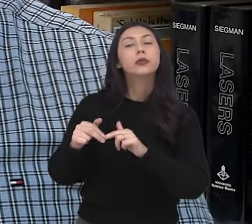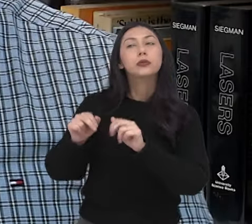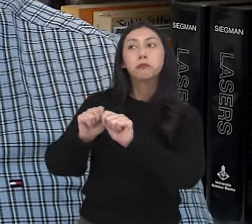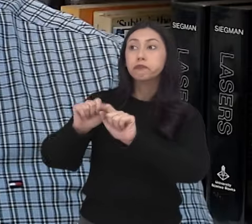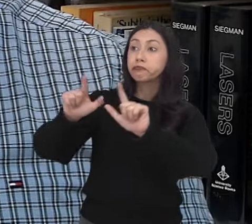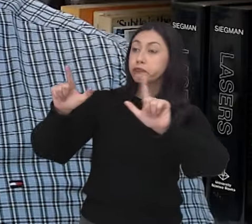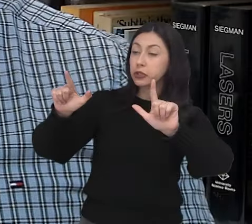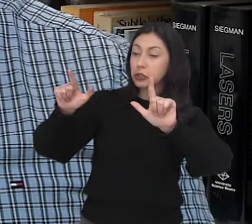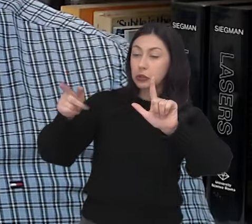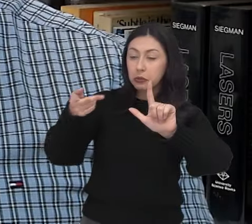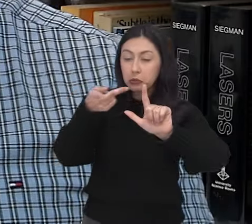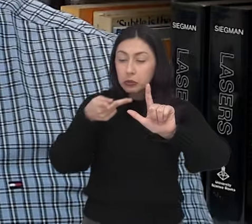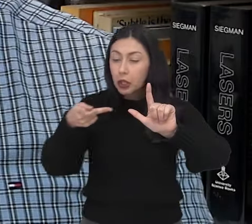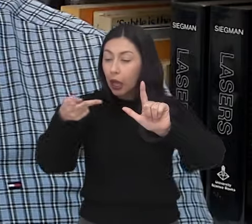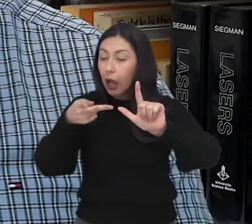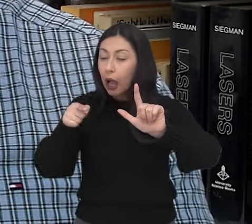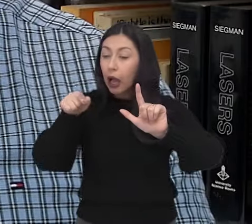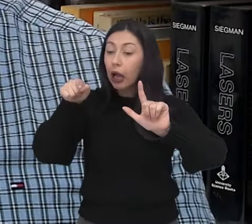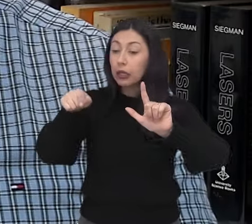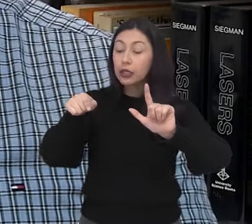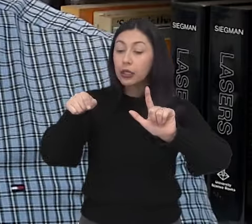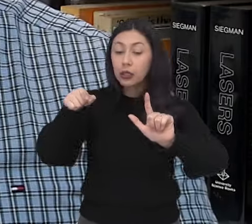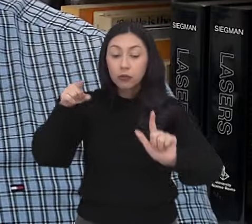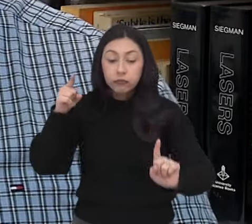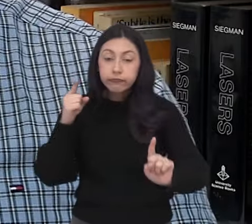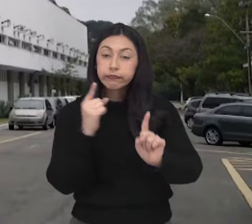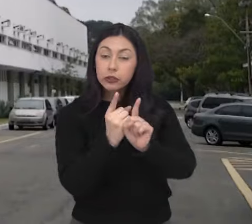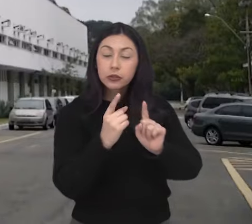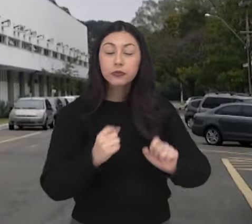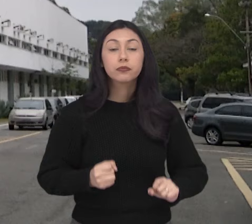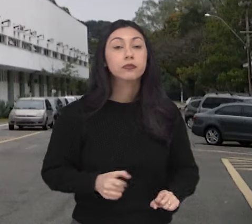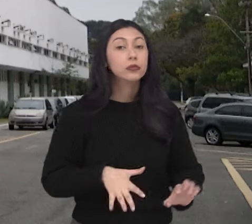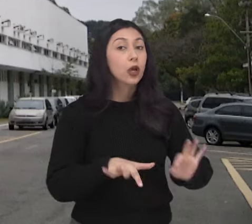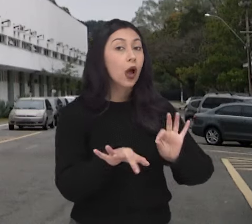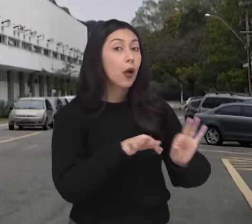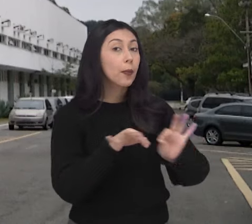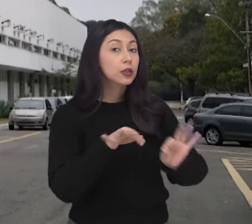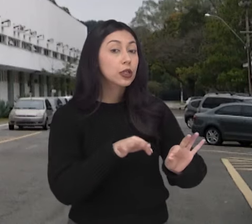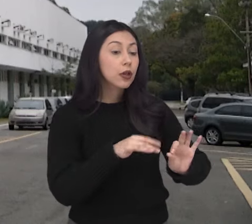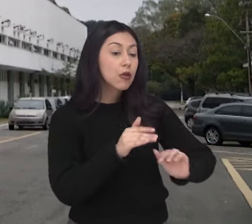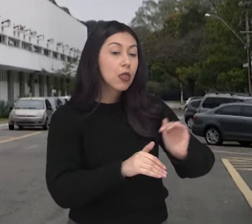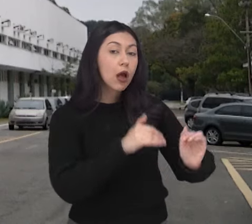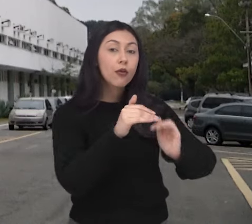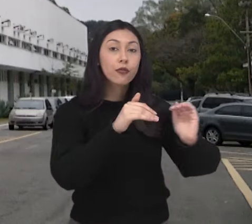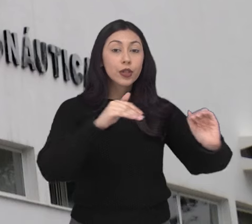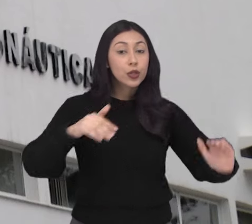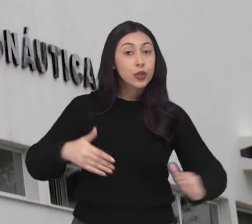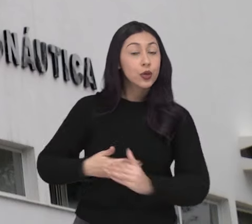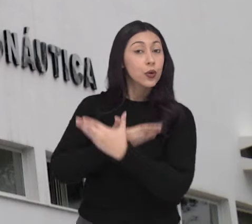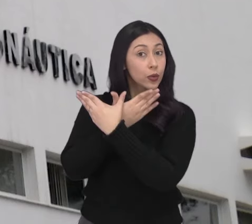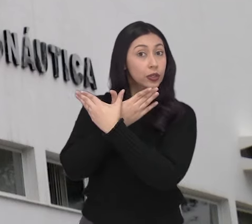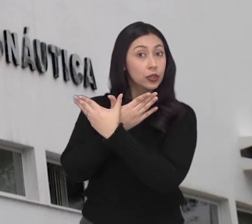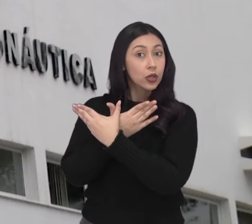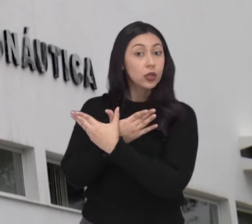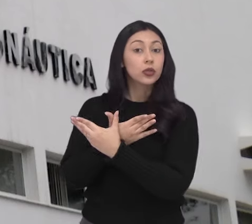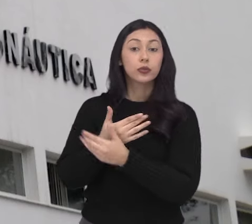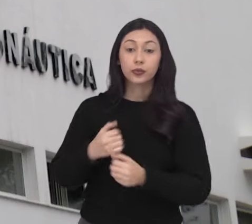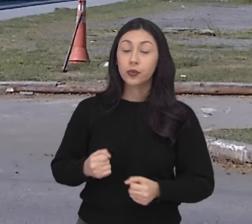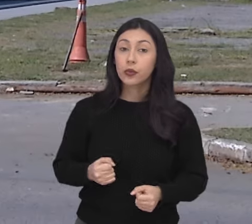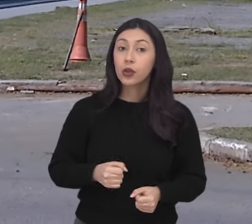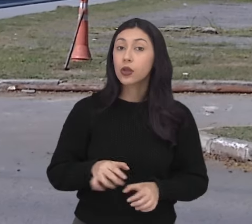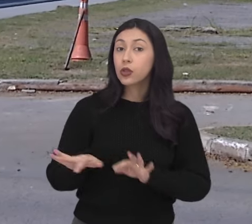tipo de imagem você pode auxiliar nesse processo de busca esse projeto foi desenvolvido no ITA no chamado